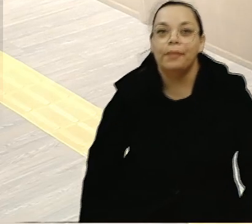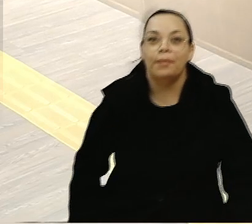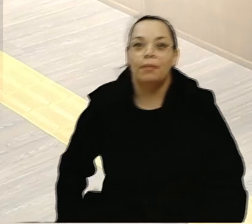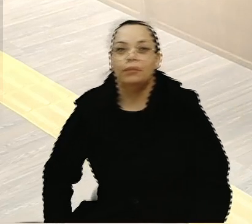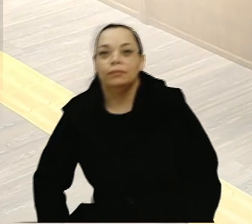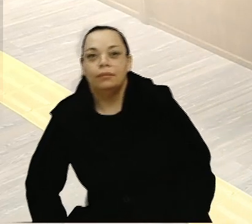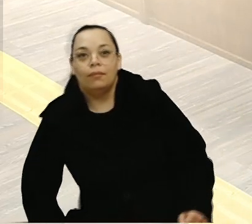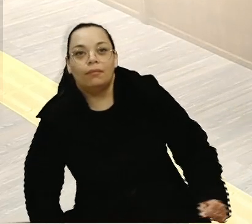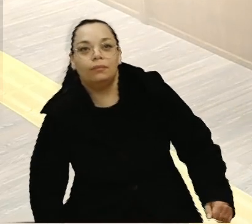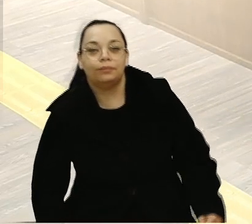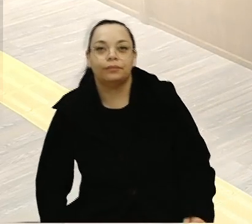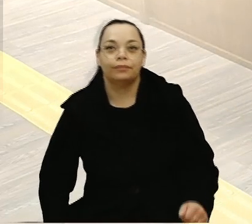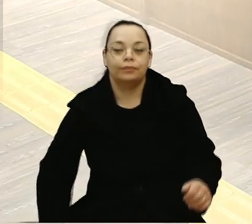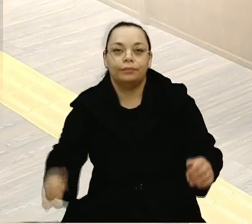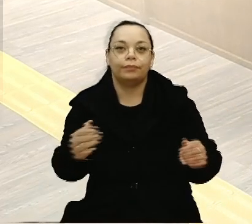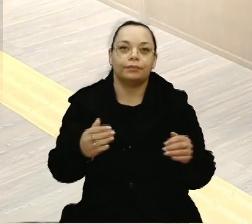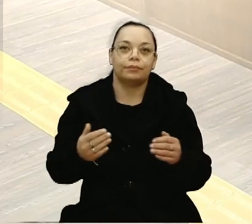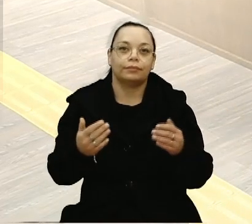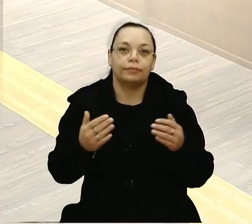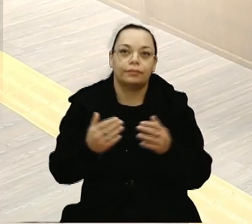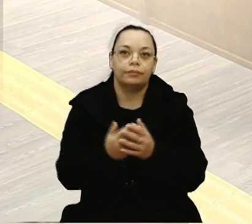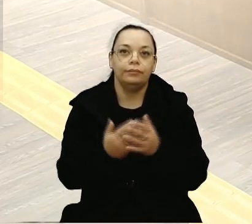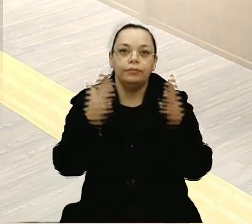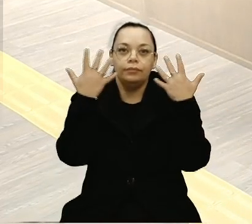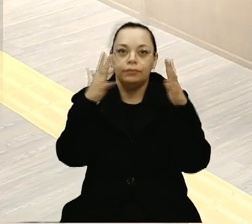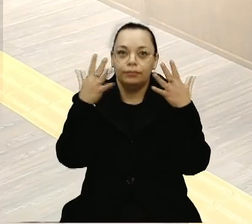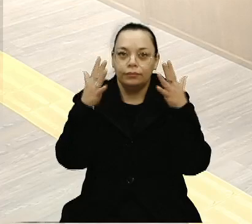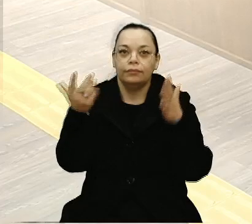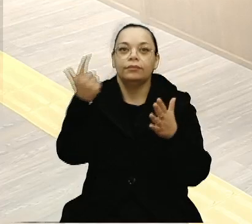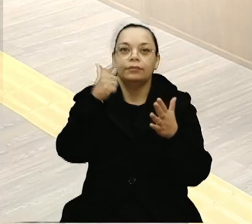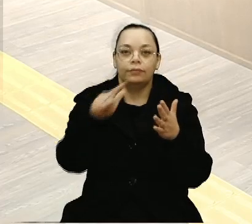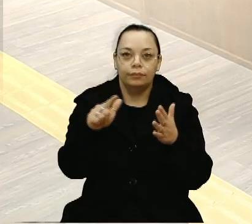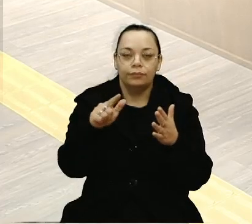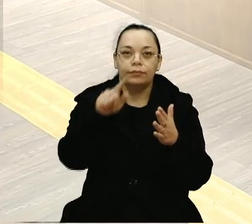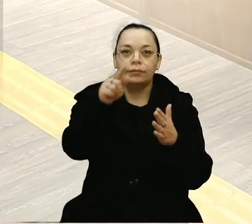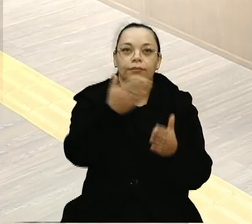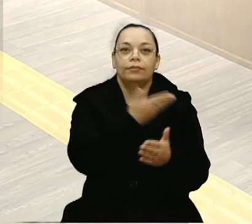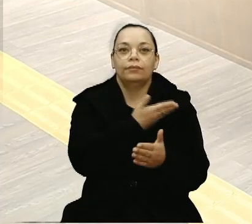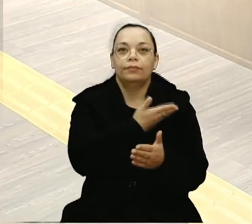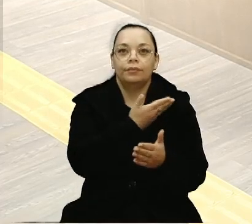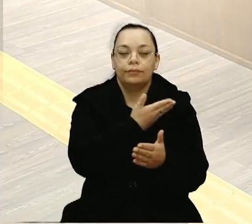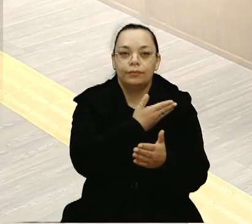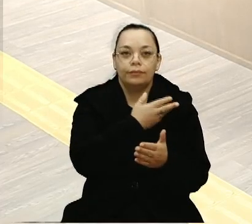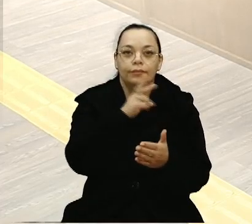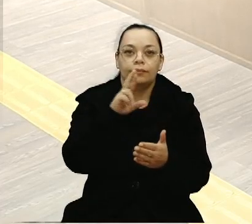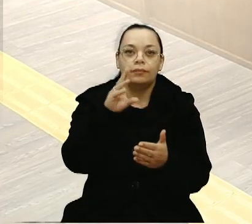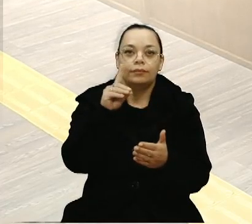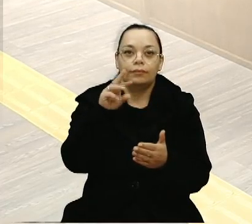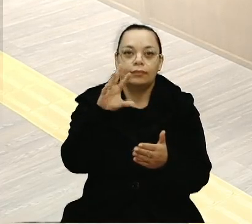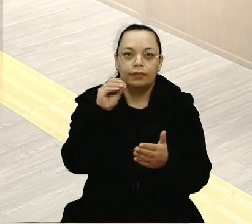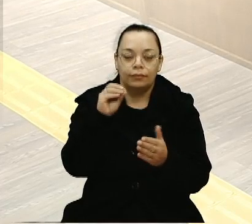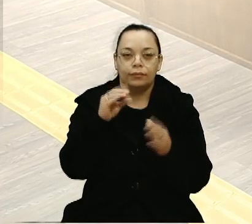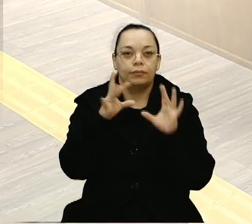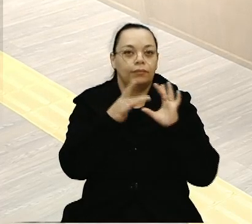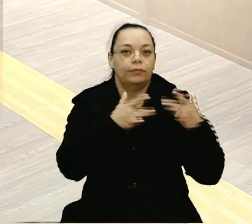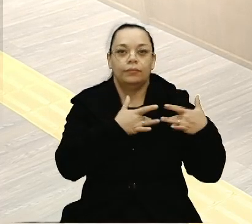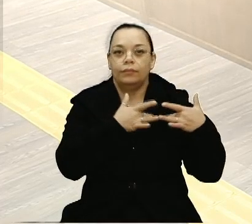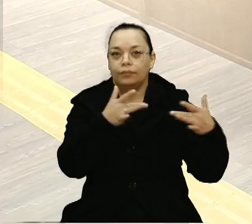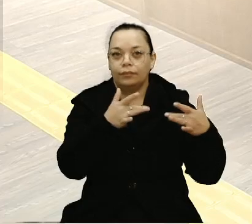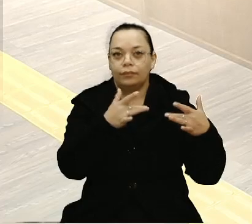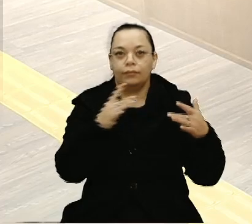Reforçando aqui os votos, né, de parabéns e de congratulação a esse amigo Rodrigo aí, que está sempre à disposição aqui